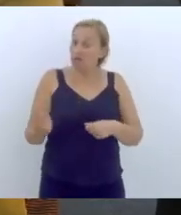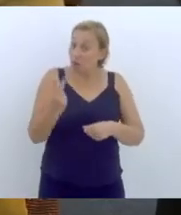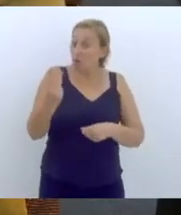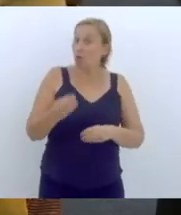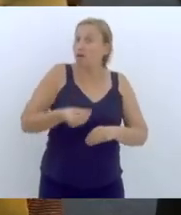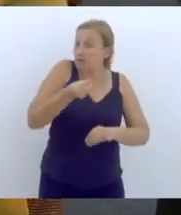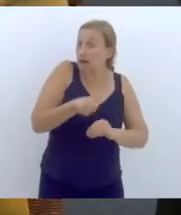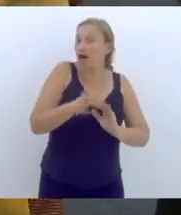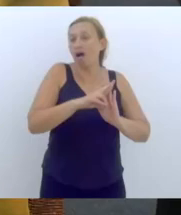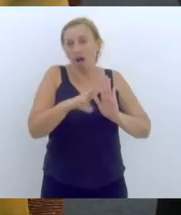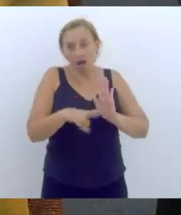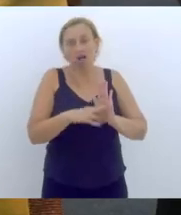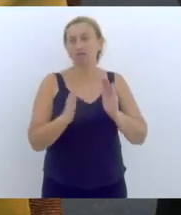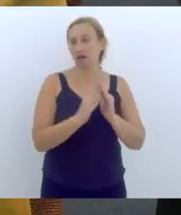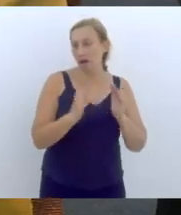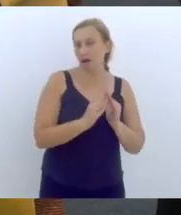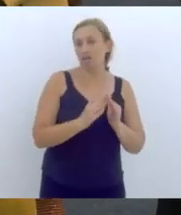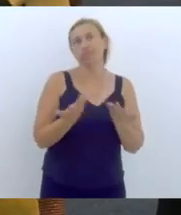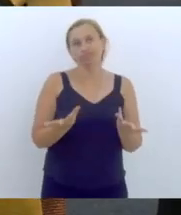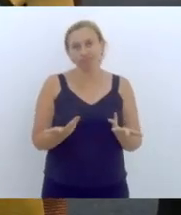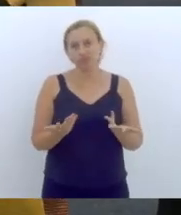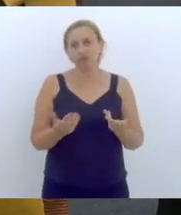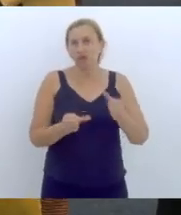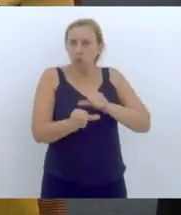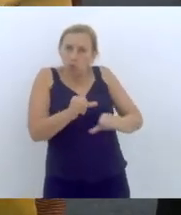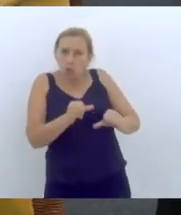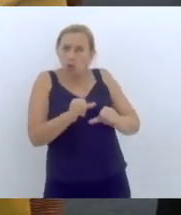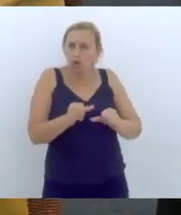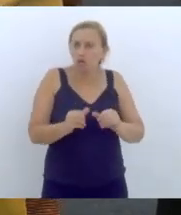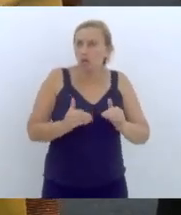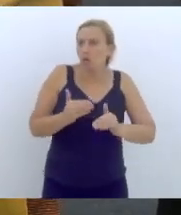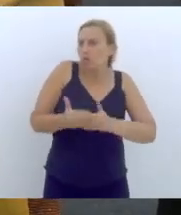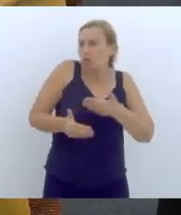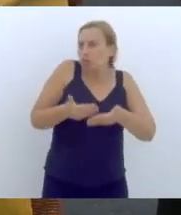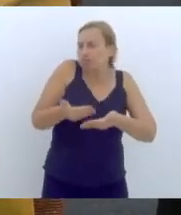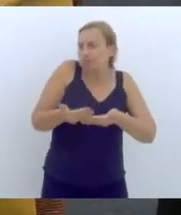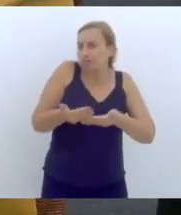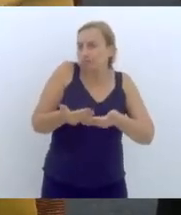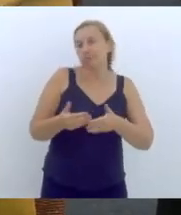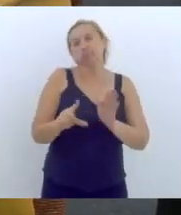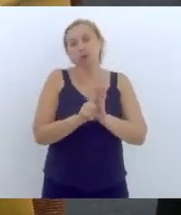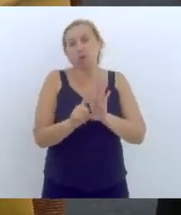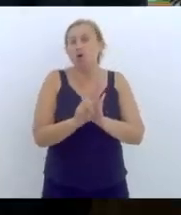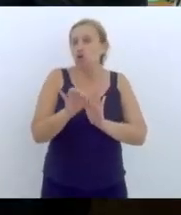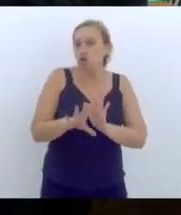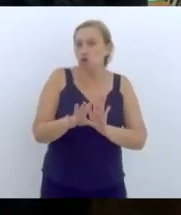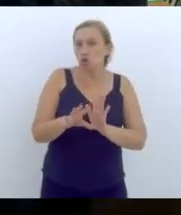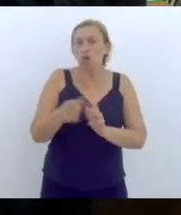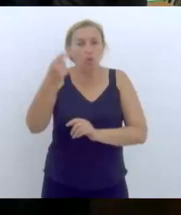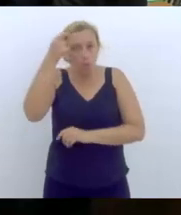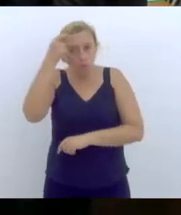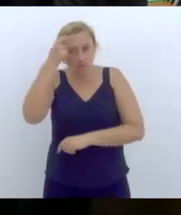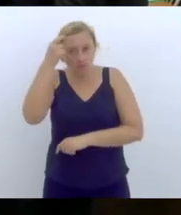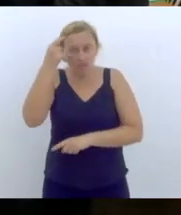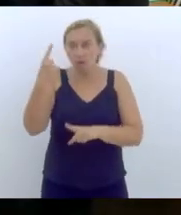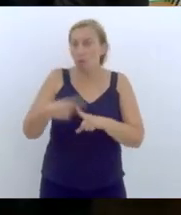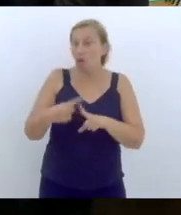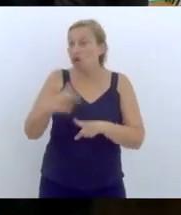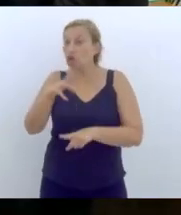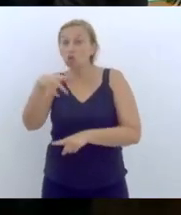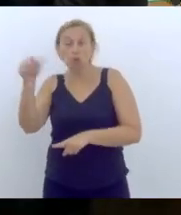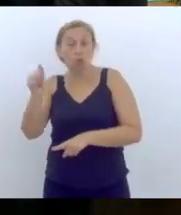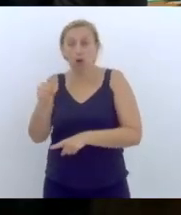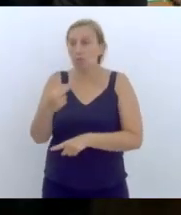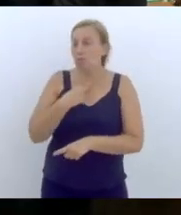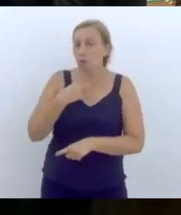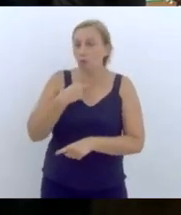Óbvio, uma questão dessa da gente retroagir o processo legislativo só pode ser feito por consenso, porque a gente nunca pode,